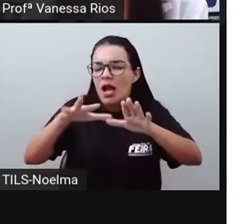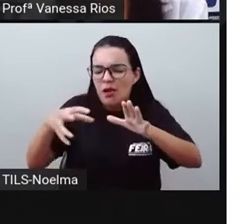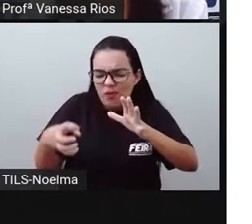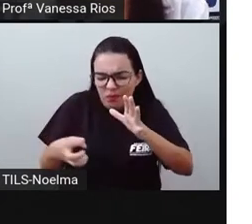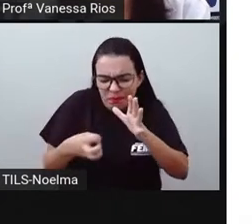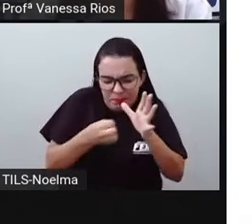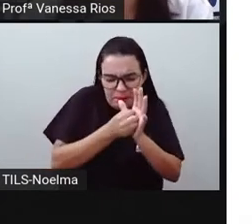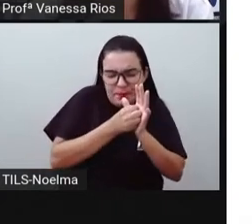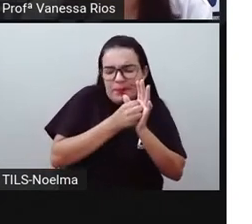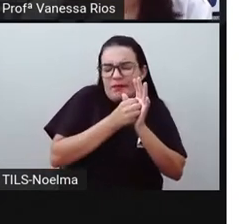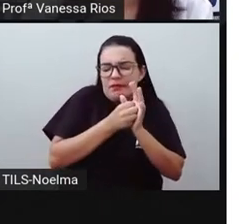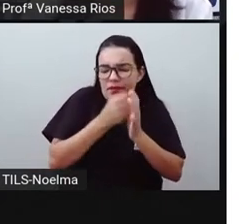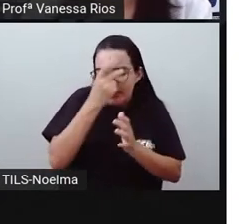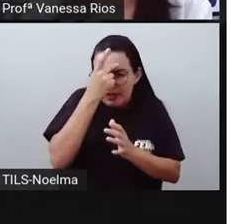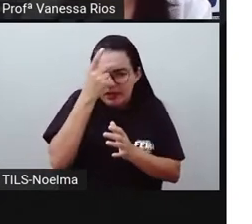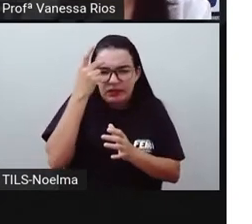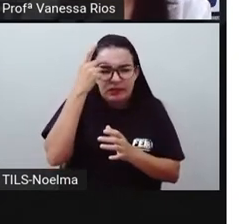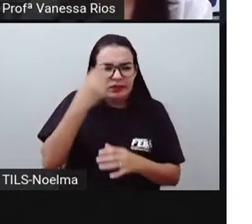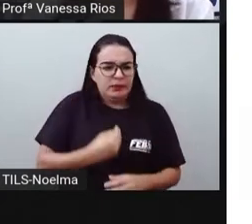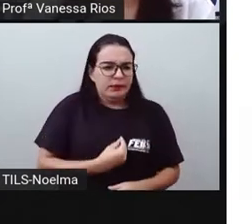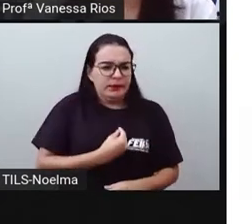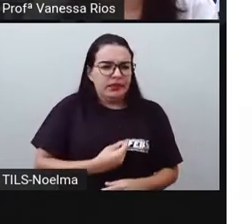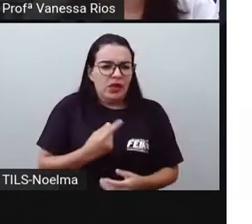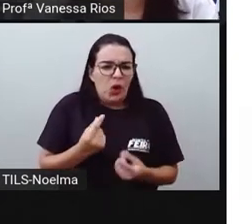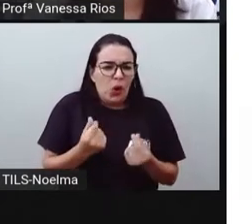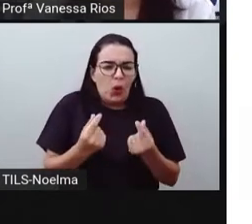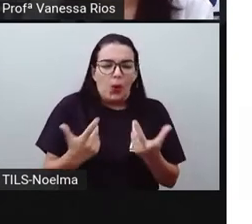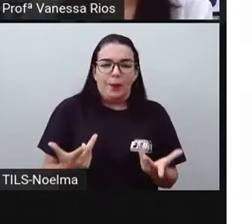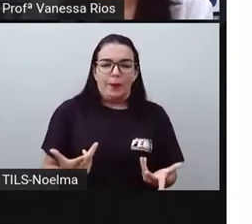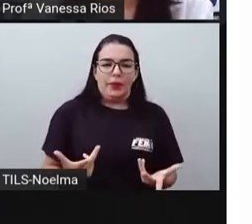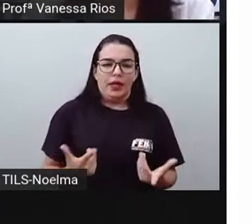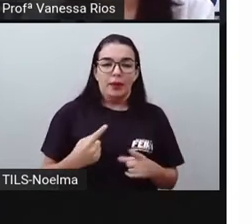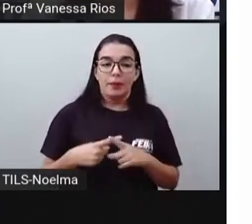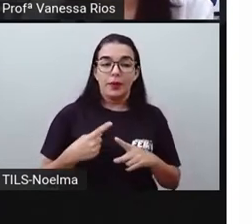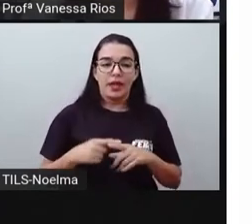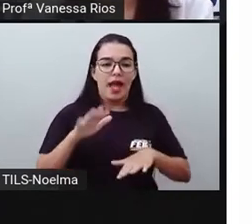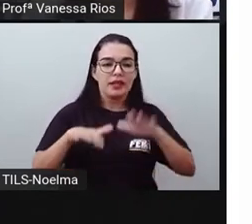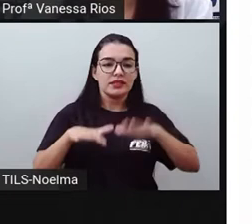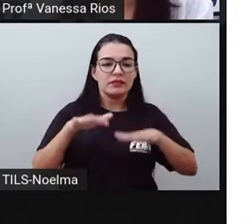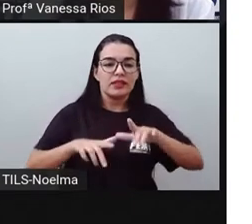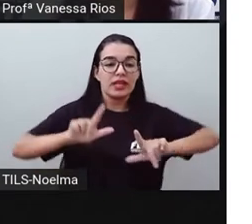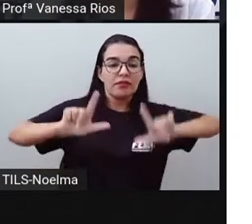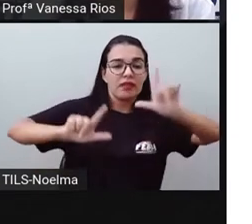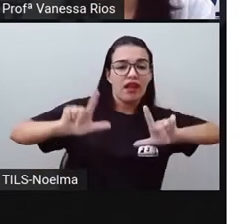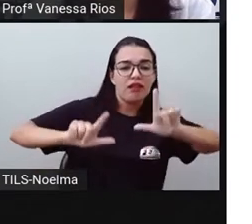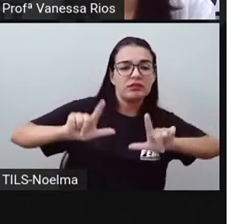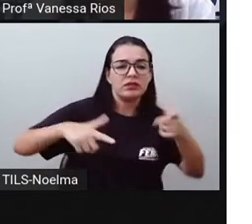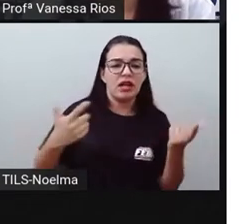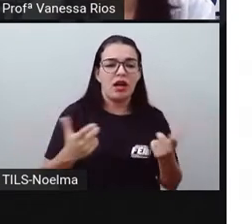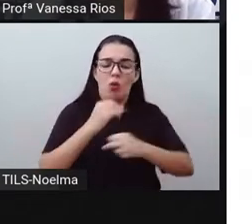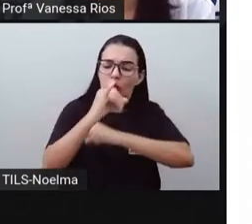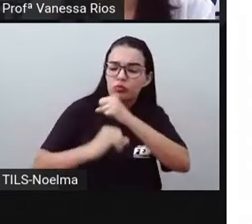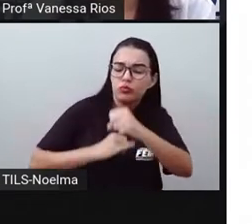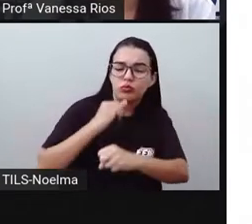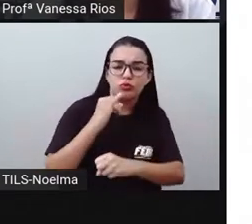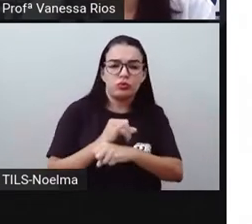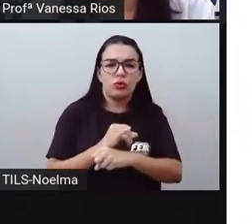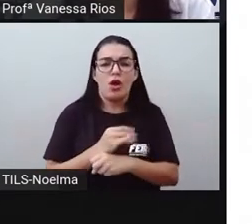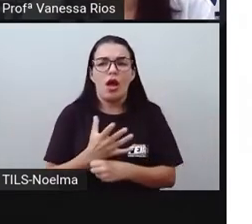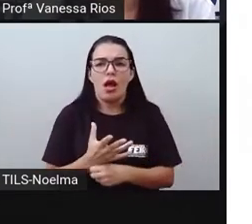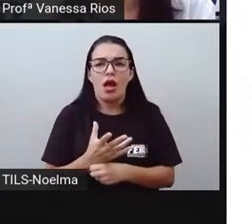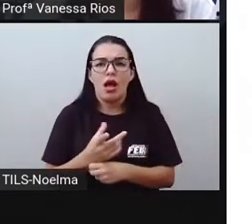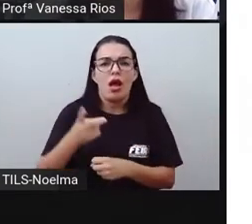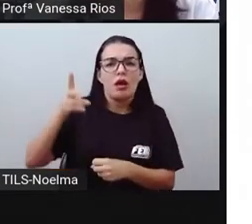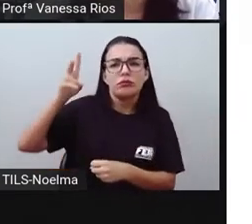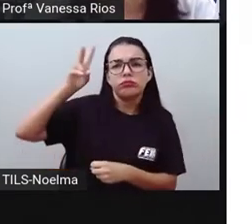na atualidade, muitas vezes a mídia, muitas vezes a forma de viver, não é? Os hábitos,